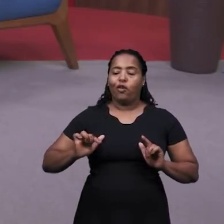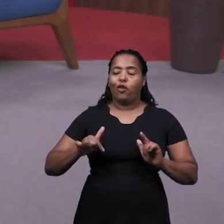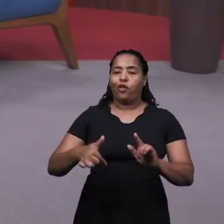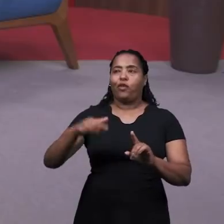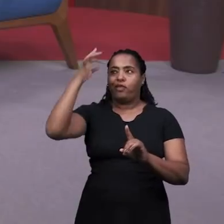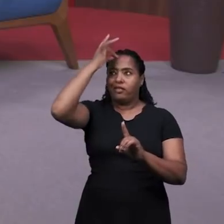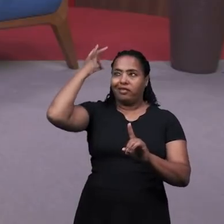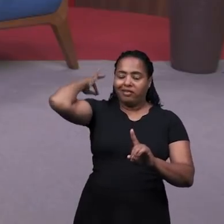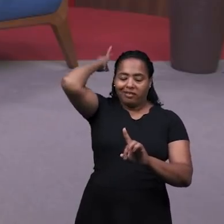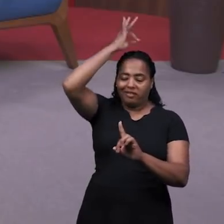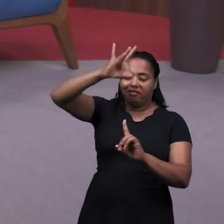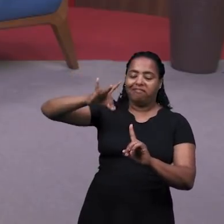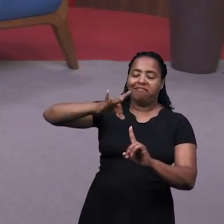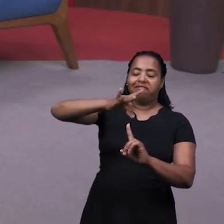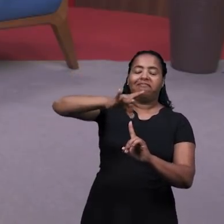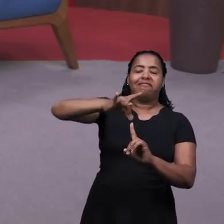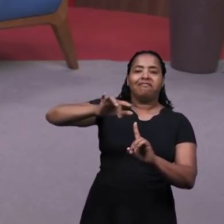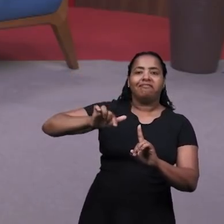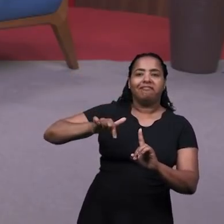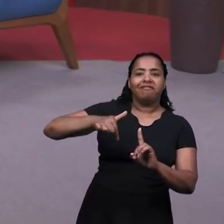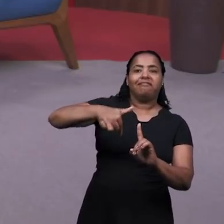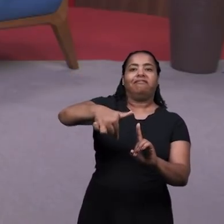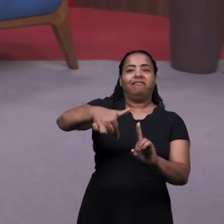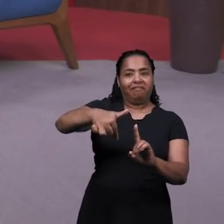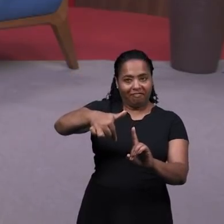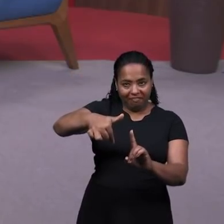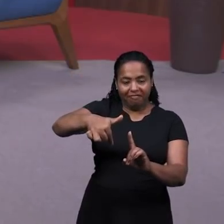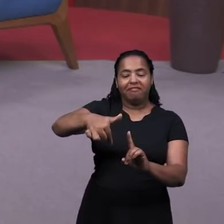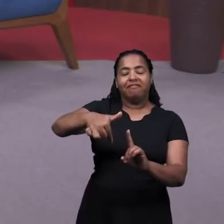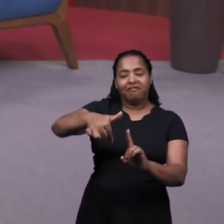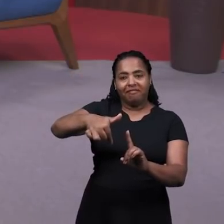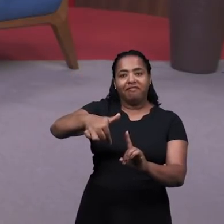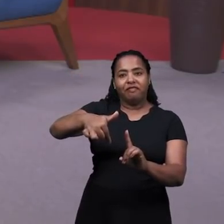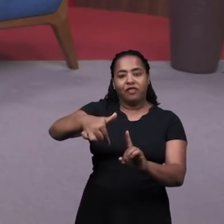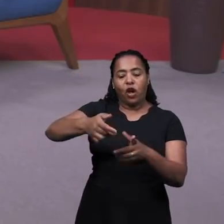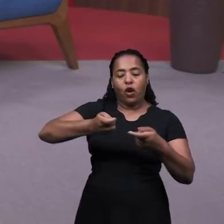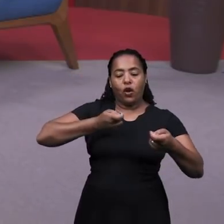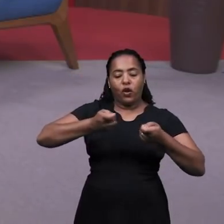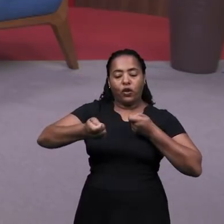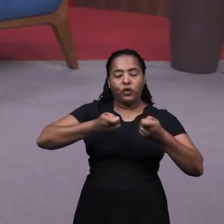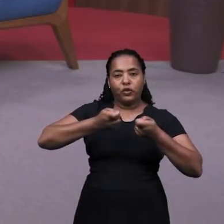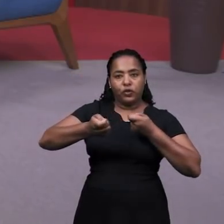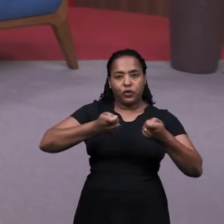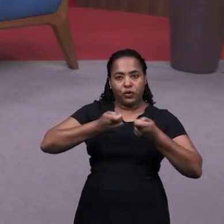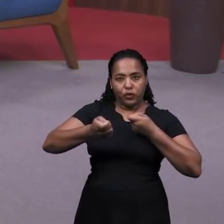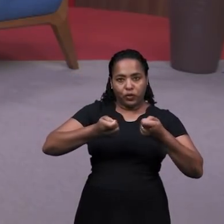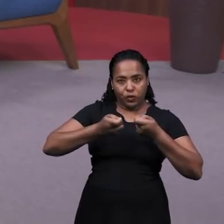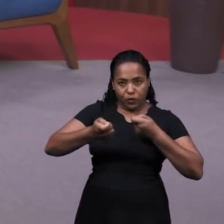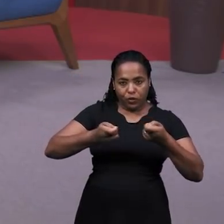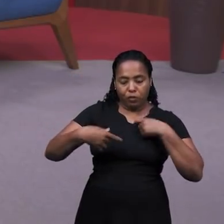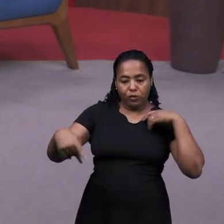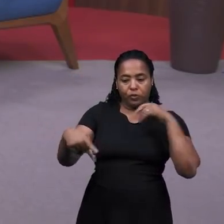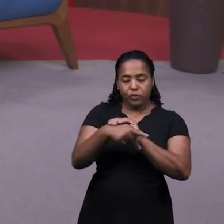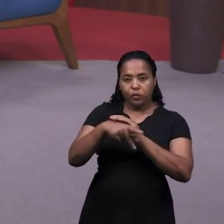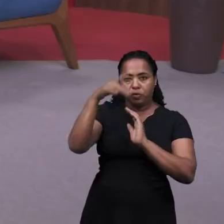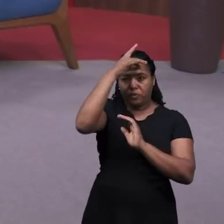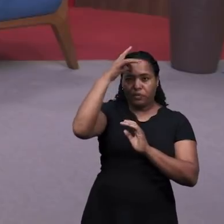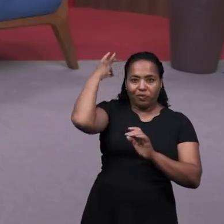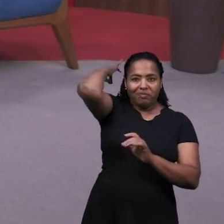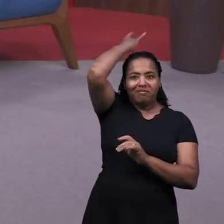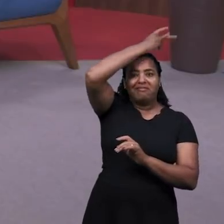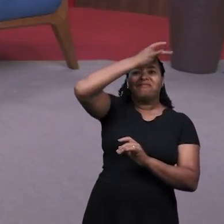operação e a ação e a manifestação, o domínio, o governo do Espírito Santo.